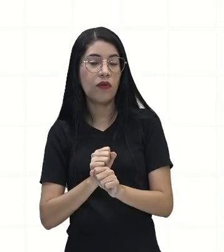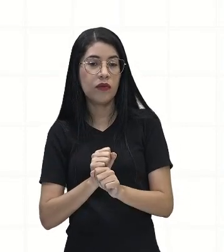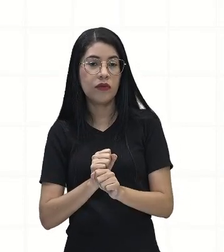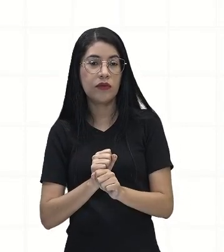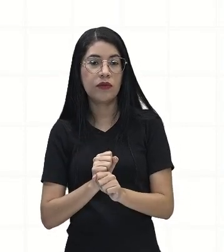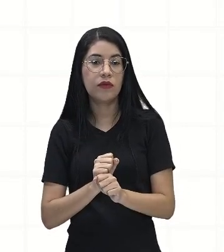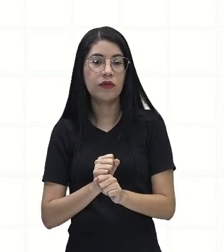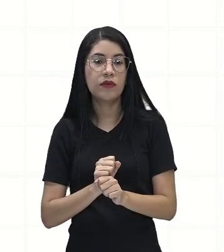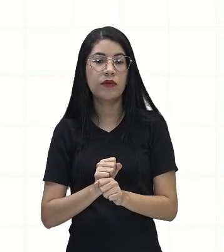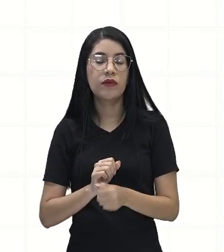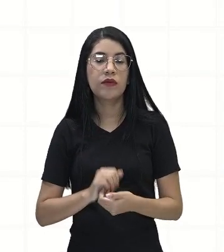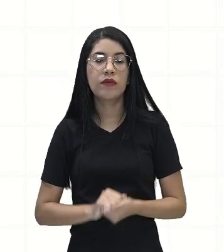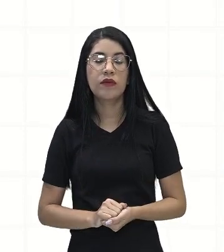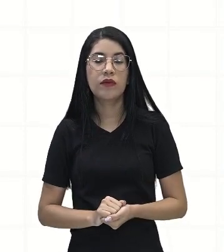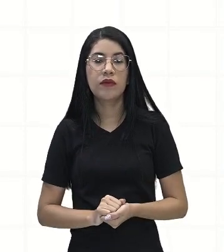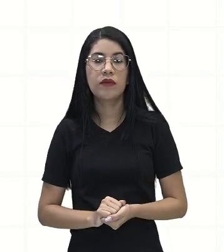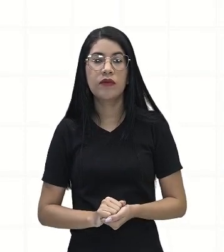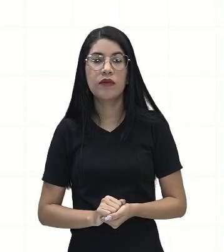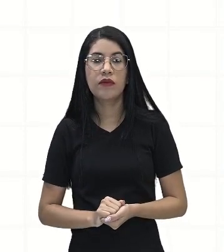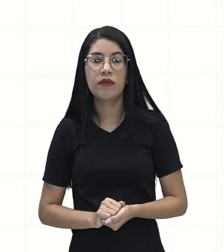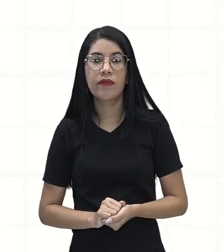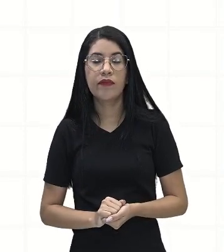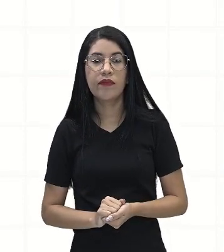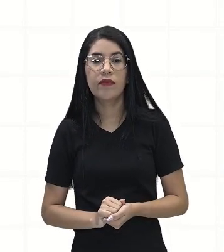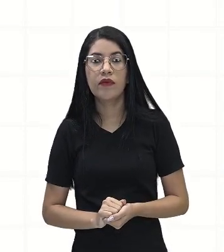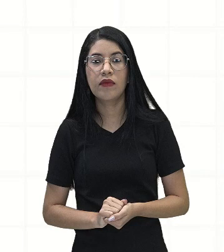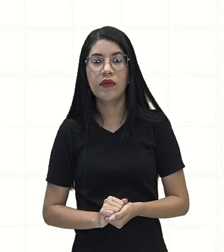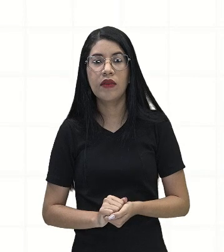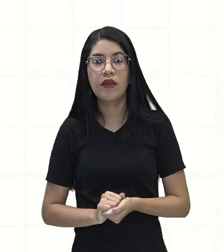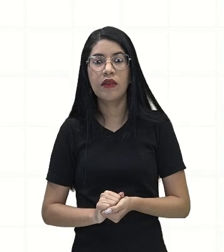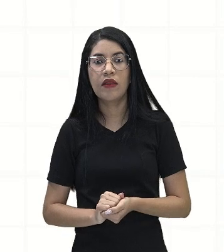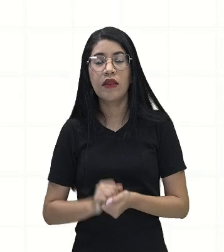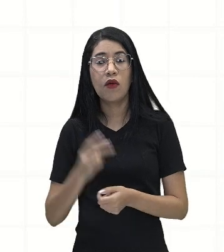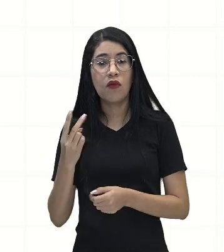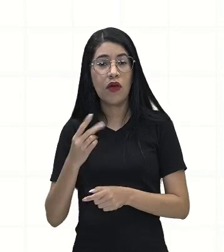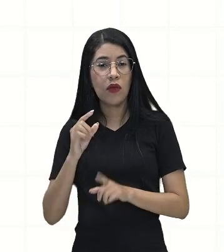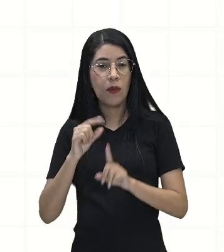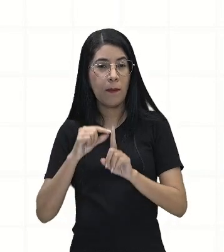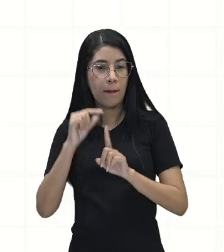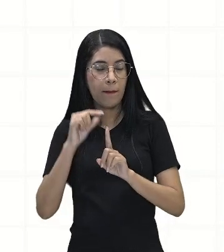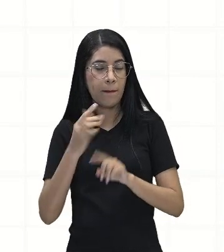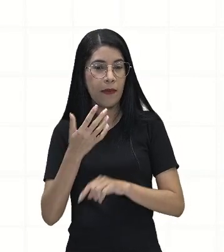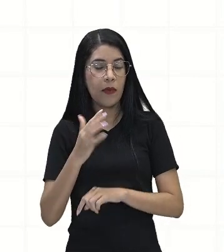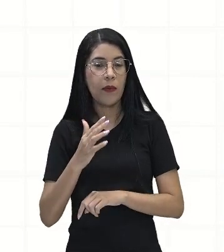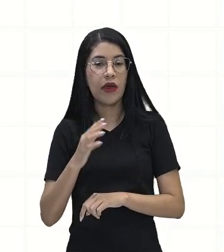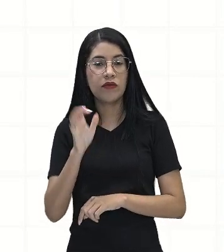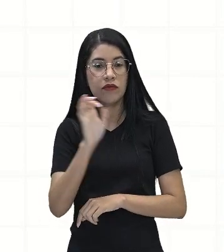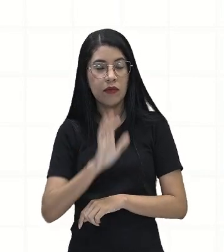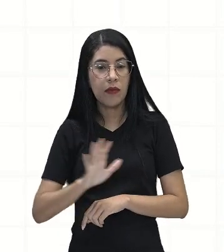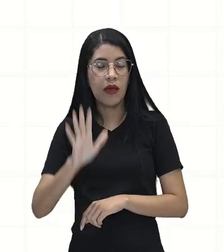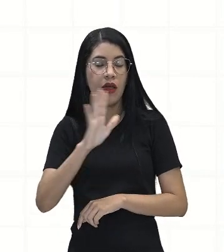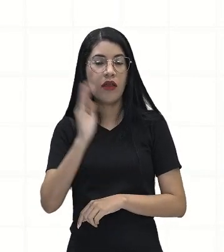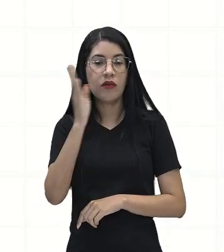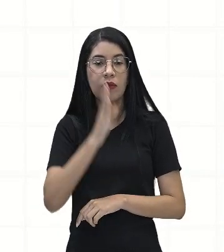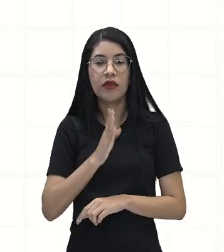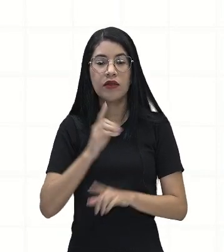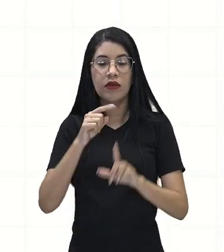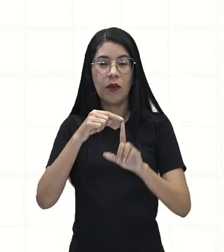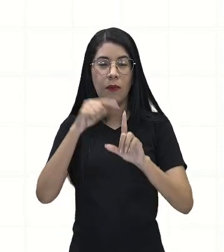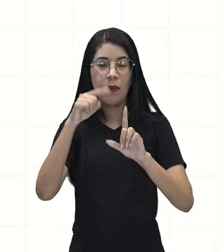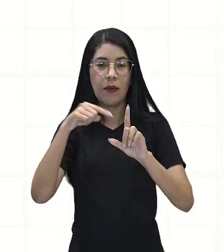todo, né? A taxa média da fecundidade do território brasileiro. Então, as linhas